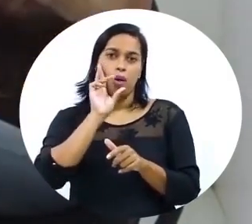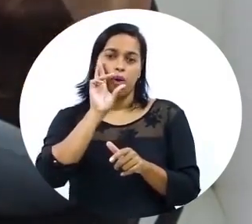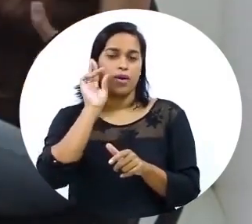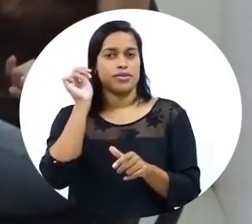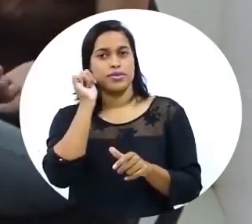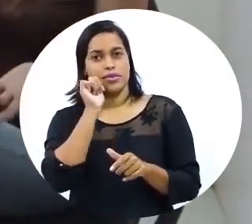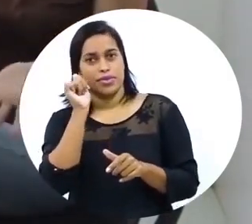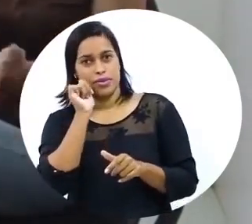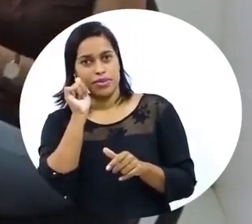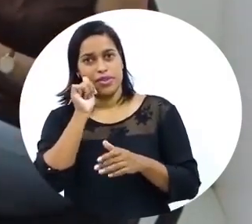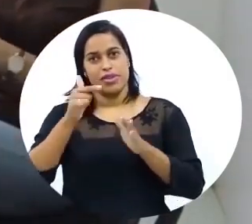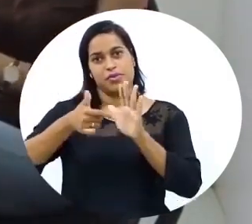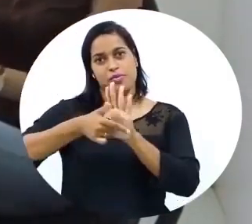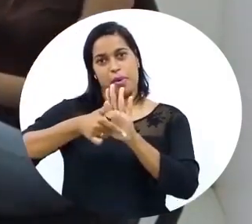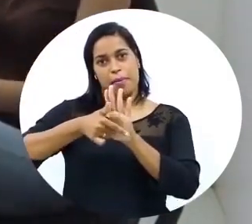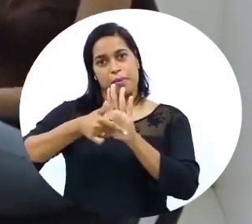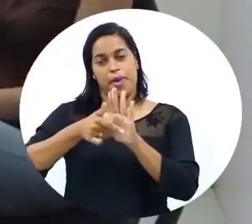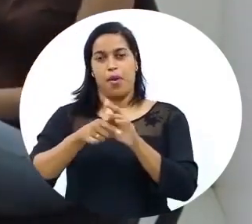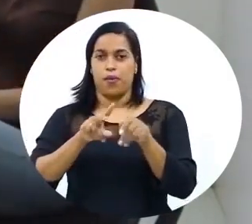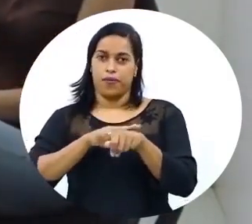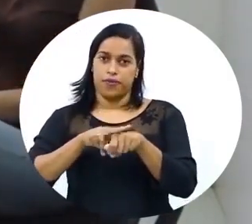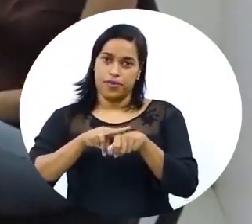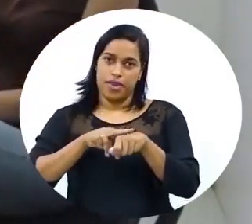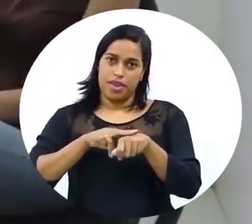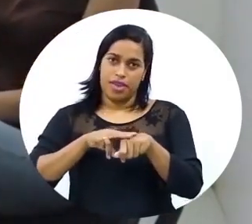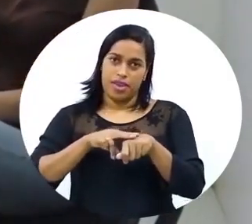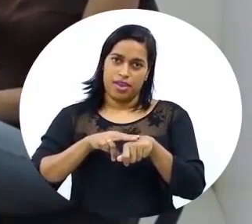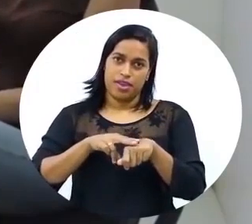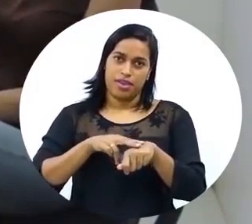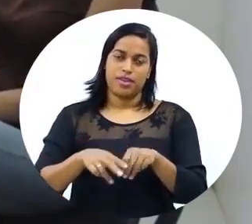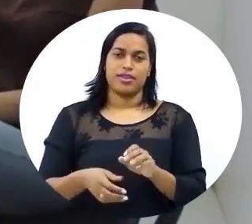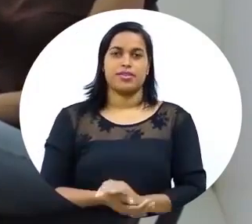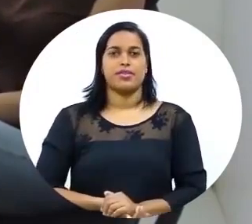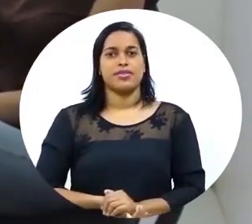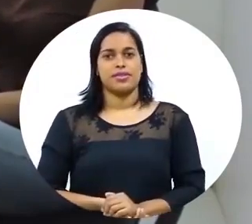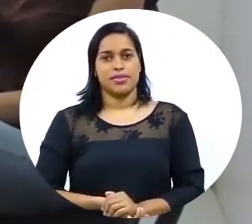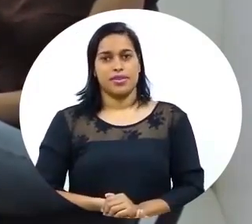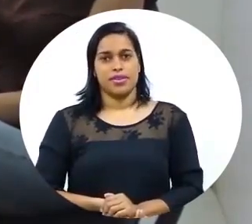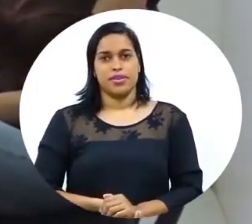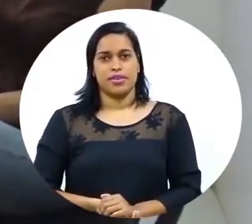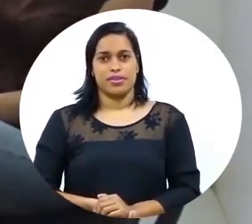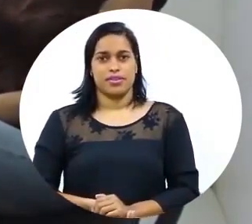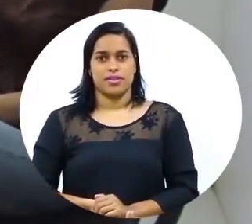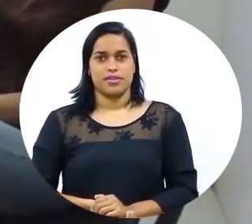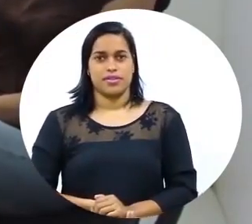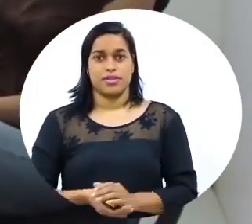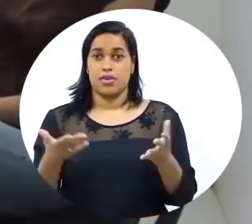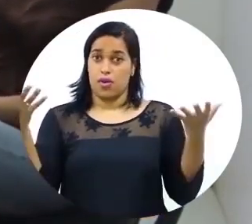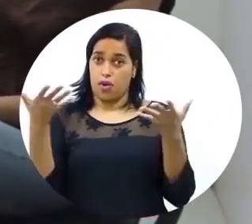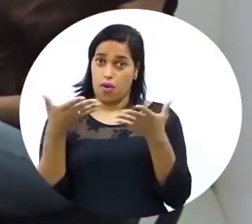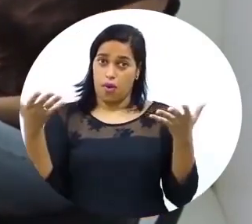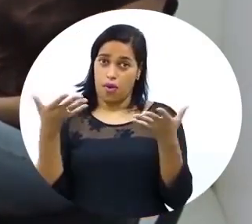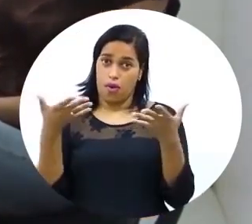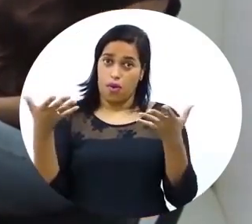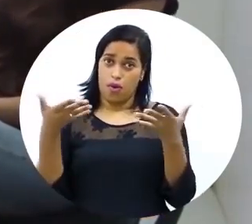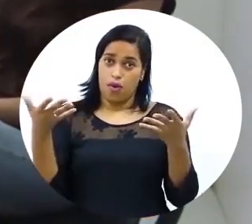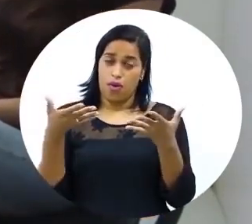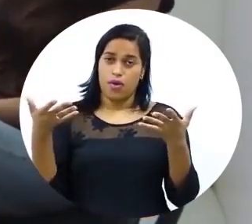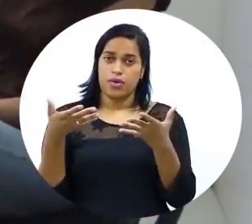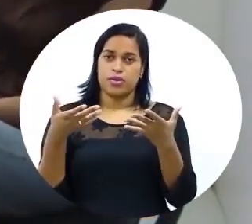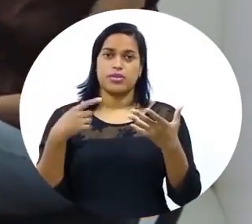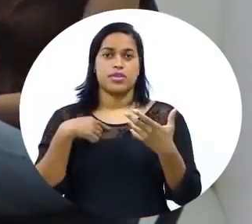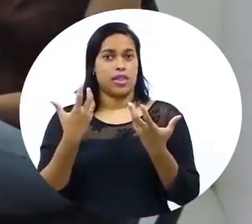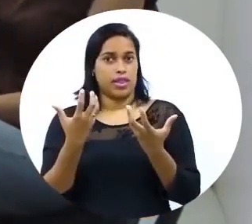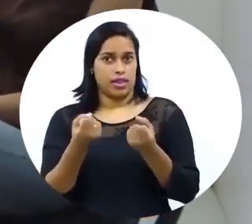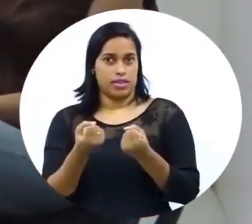meninas. O papel rosa, o papel verde. Exatamente. Eu já vi com letras e também já vi com papel. Hoje a gente tem recebido